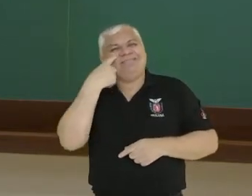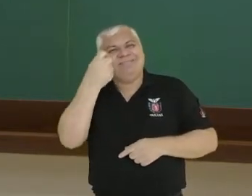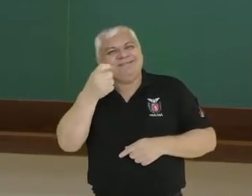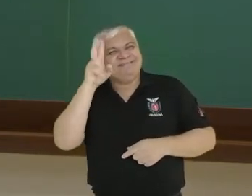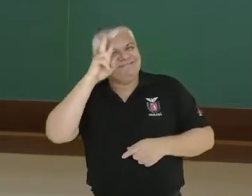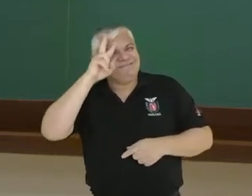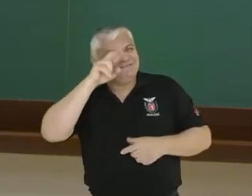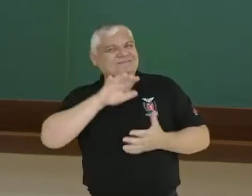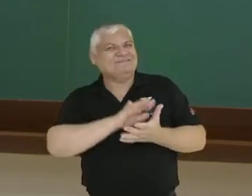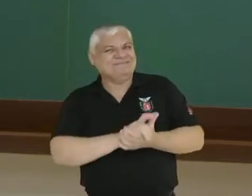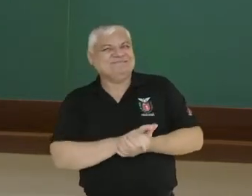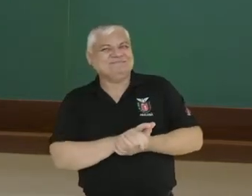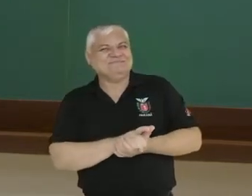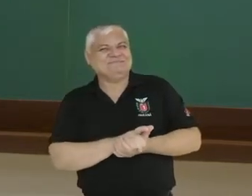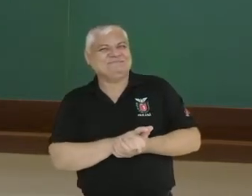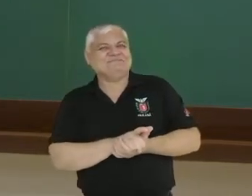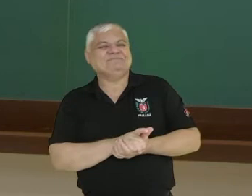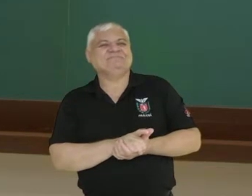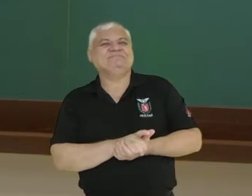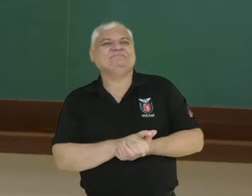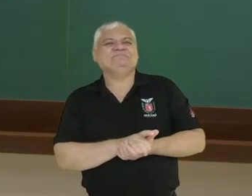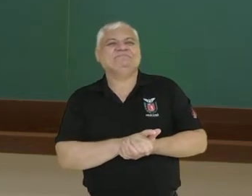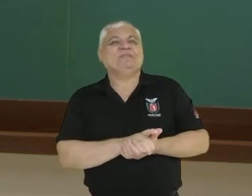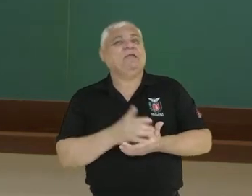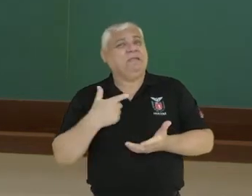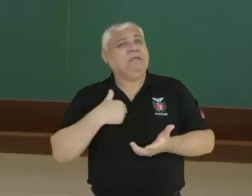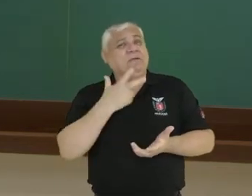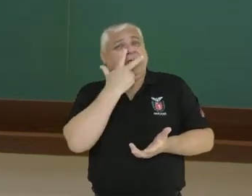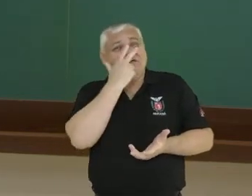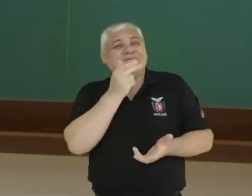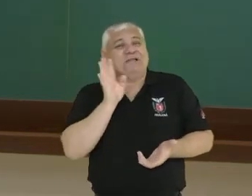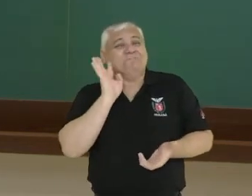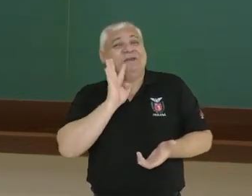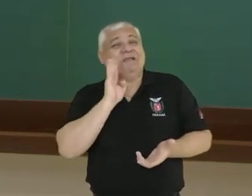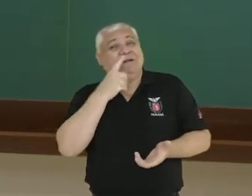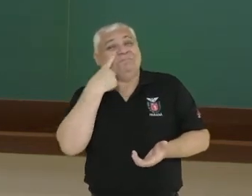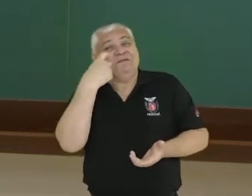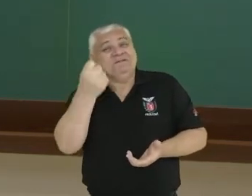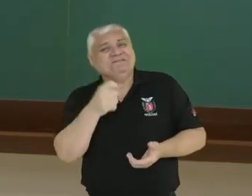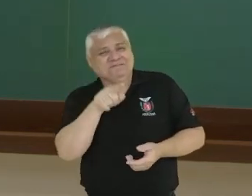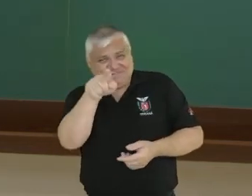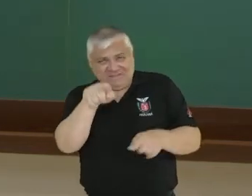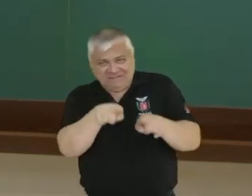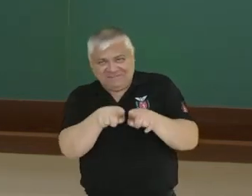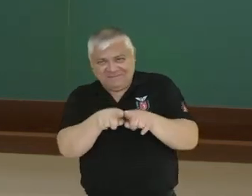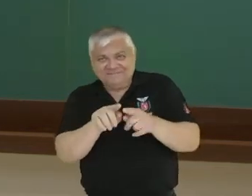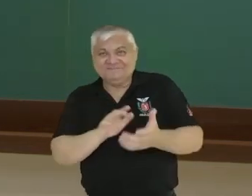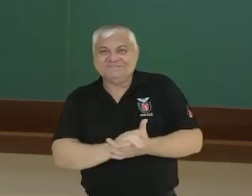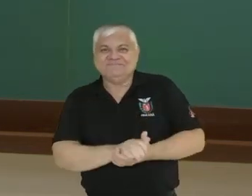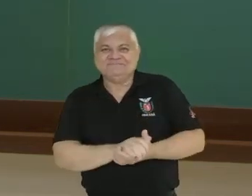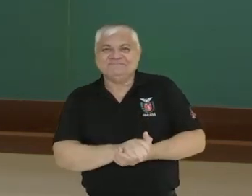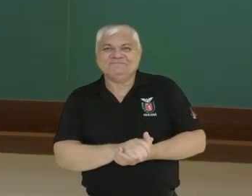é mesmo? Muito bem, eu achei pelo menos, espero que você também tenha achado interessante.